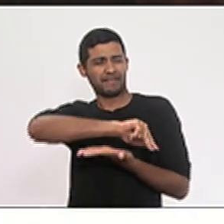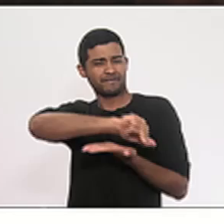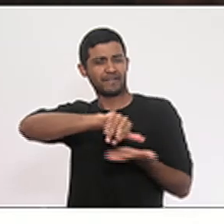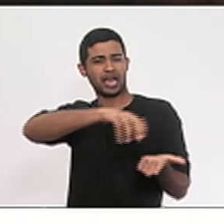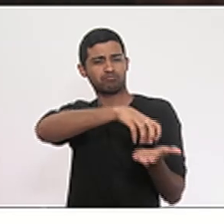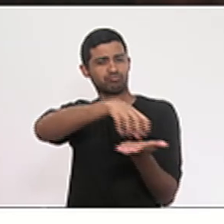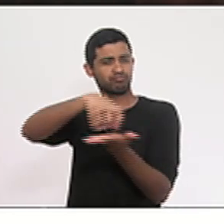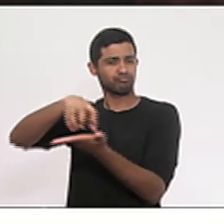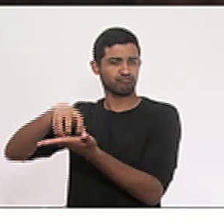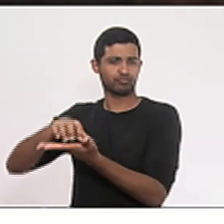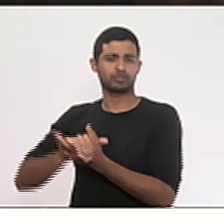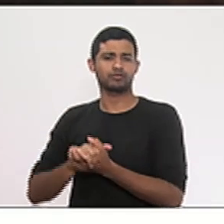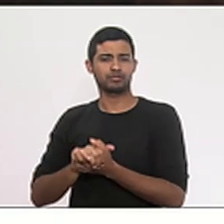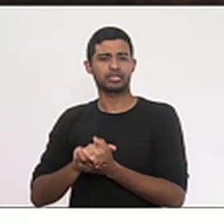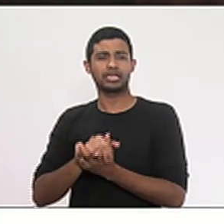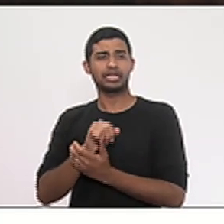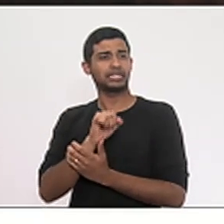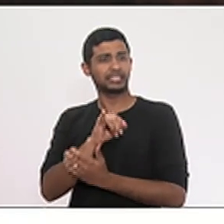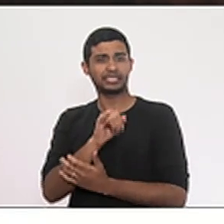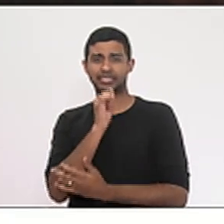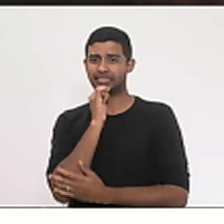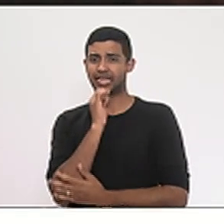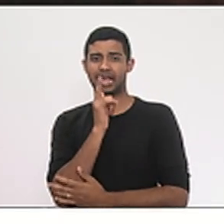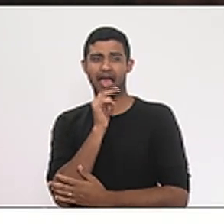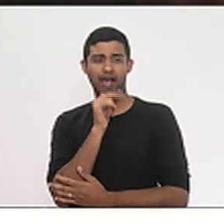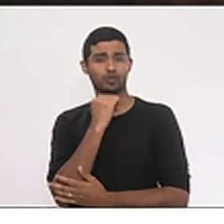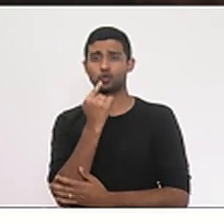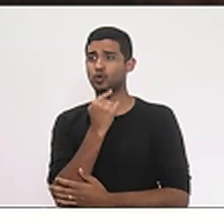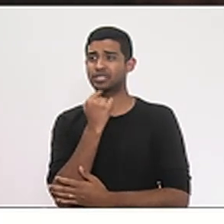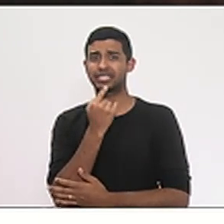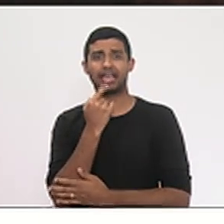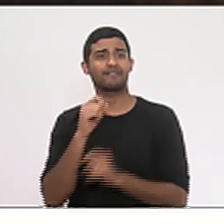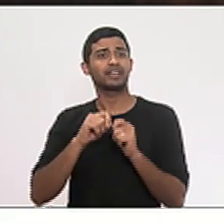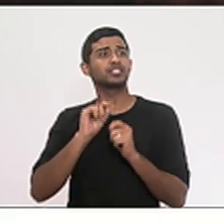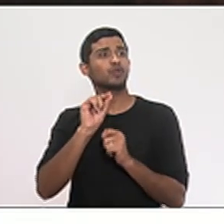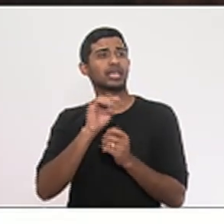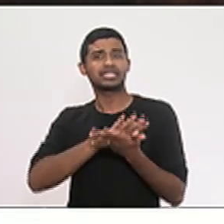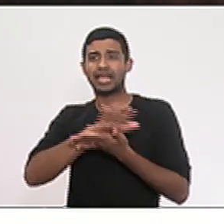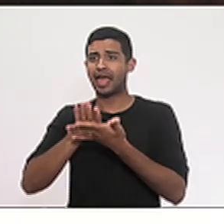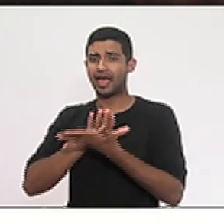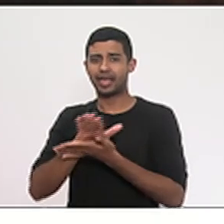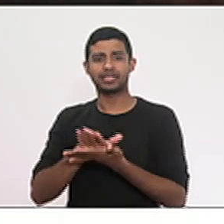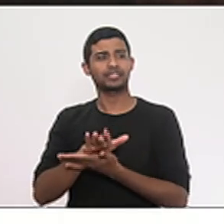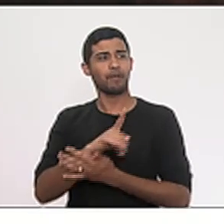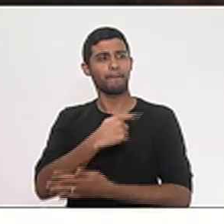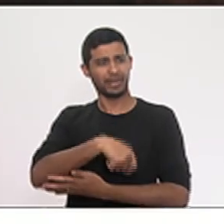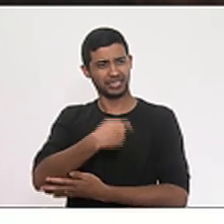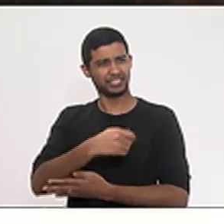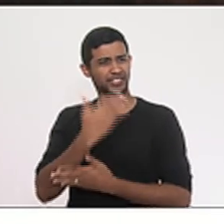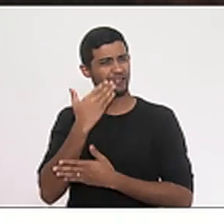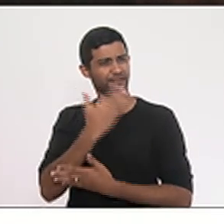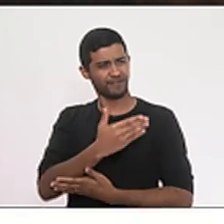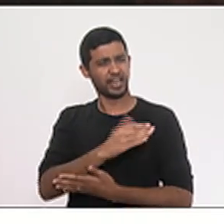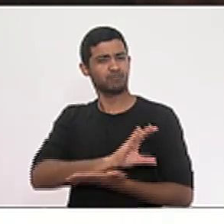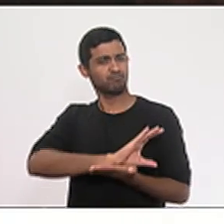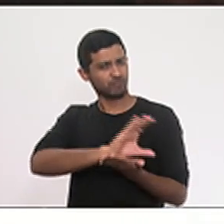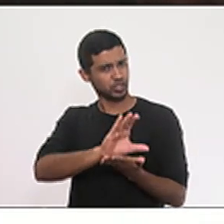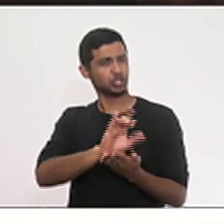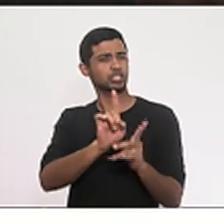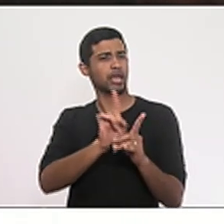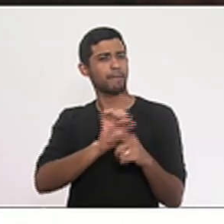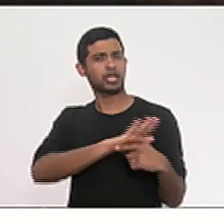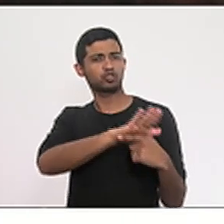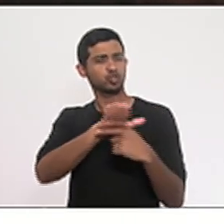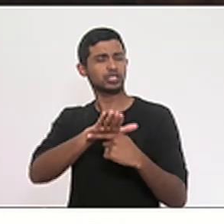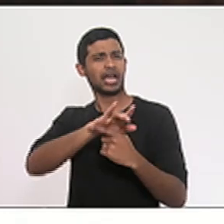setores, fatores. Sem água a gente não consegue nada. É de grande importância a gente poder ter esse enfrentamento de investimento, de